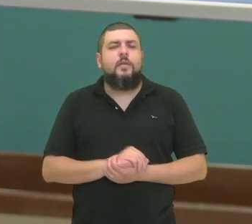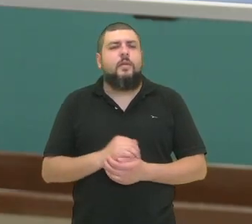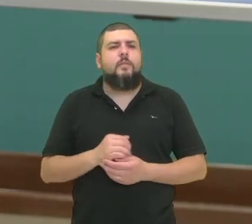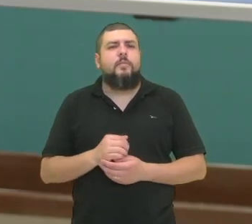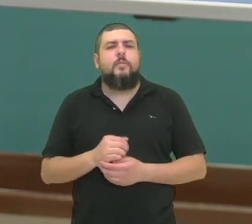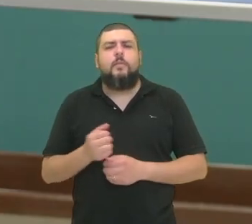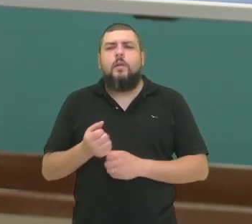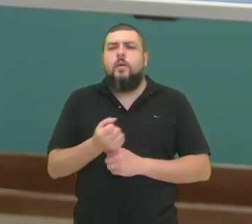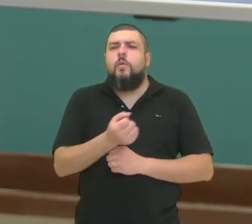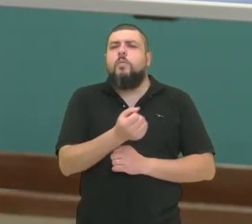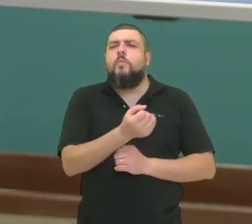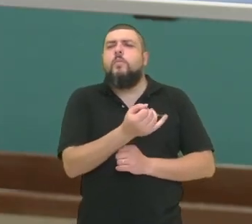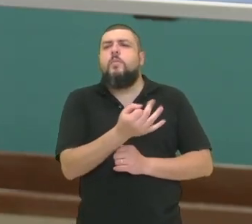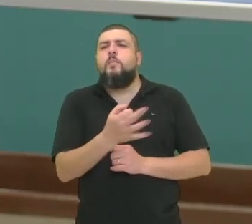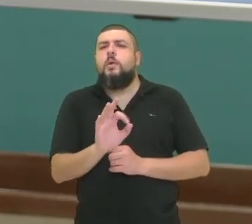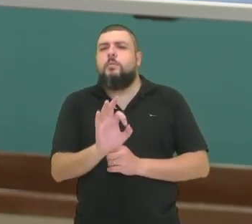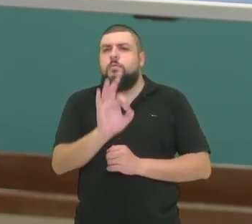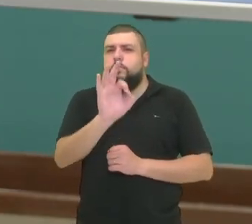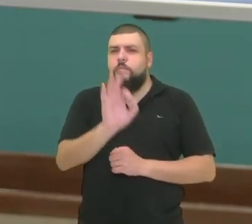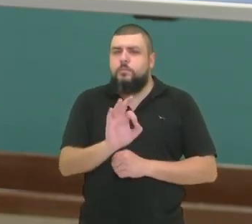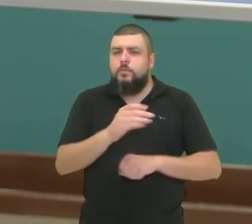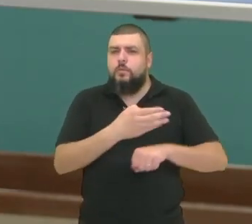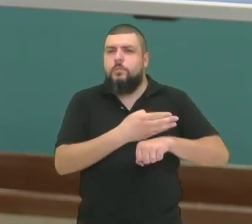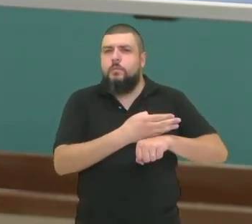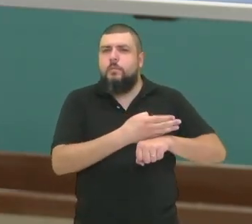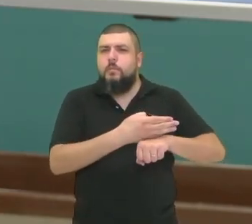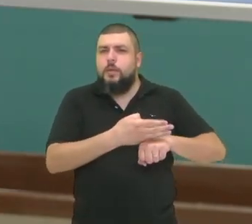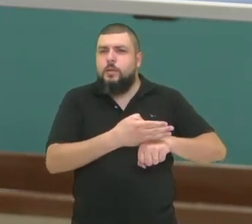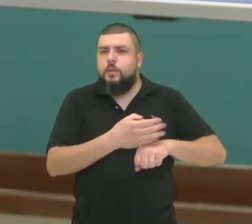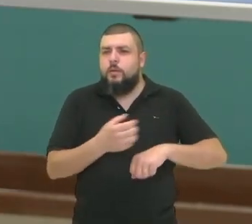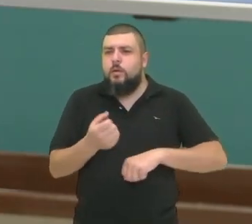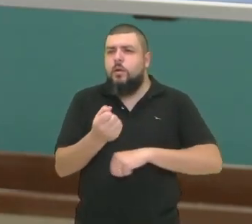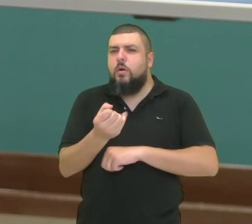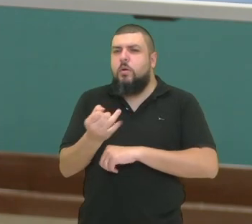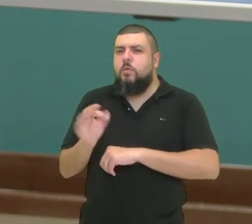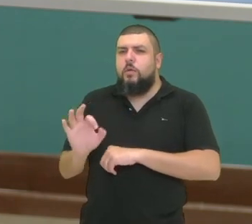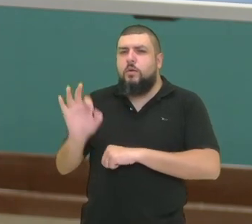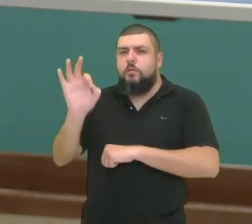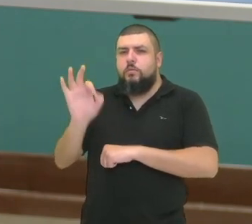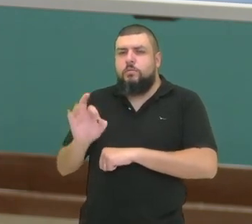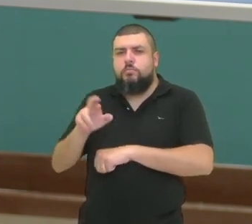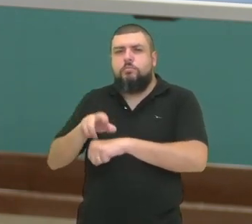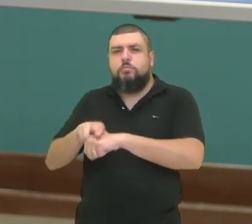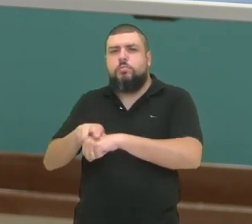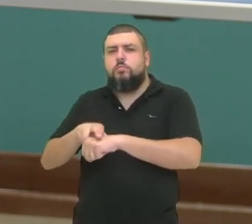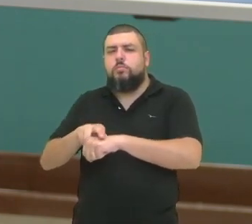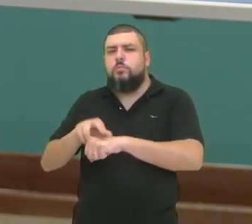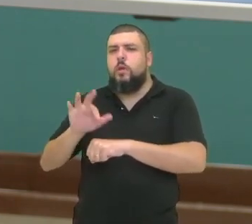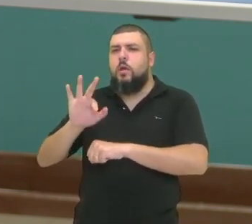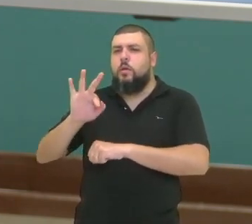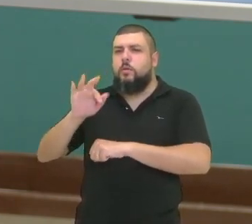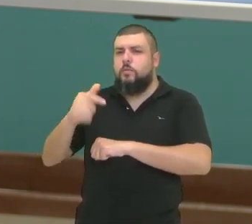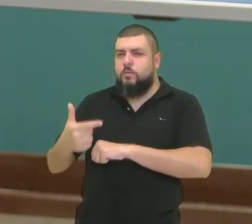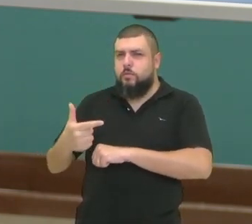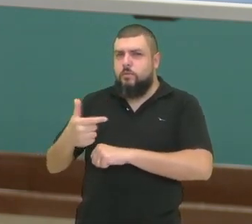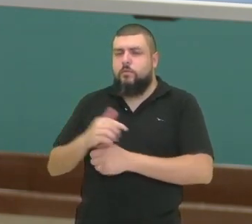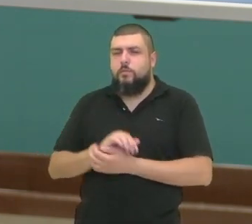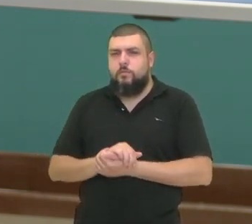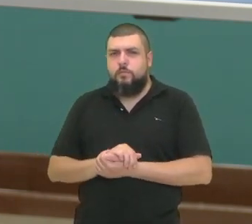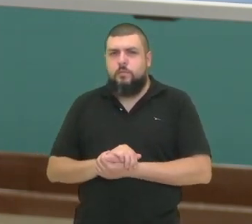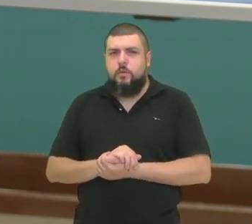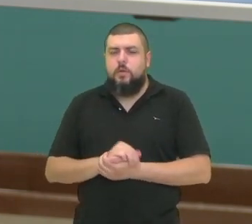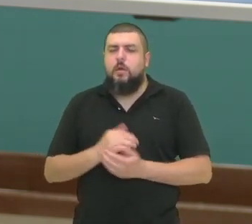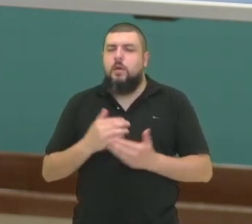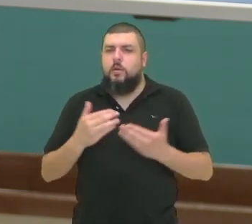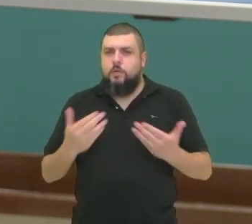de flores brancas e púrpuras que ele obteve na geração F2? Então, lembrem-se que para chegar na